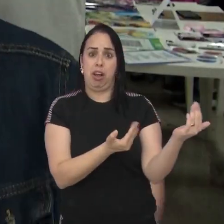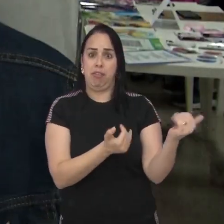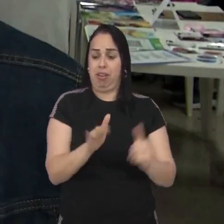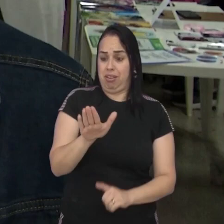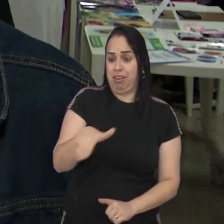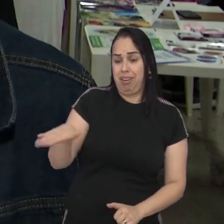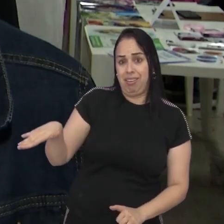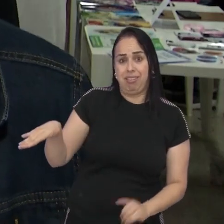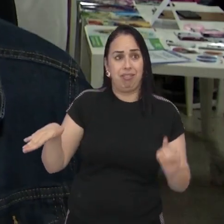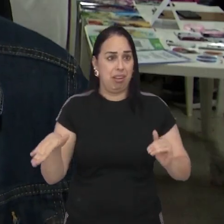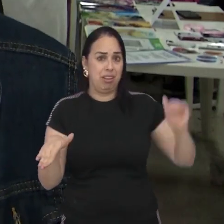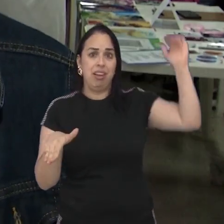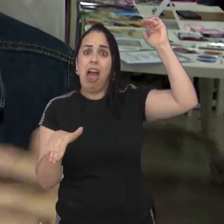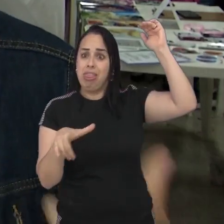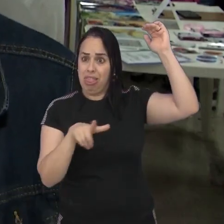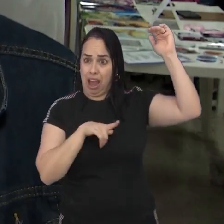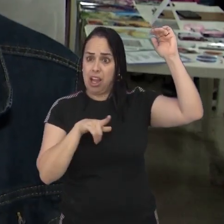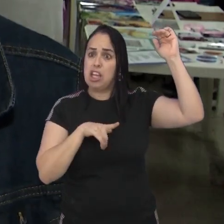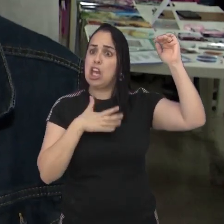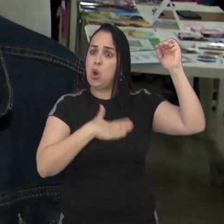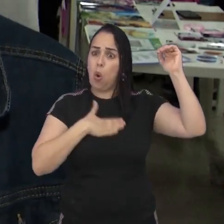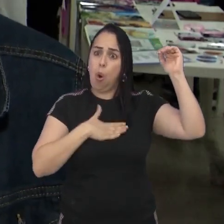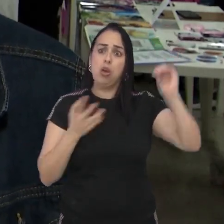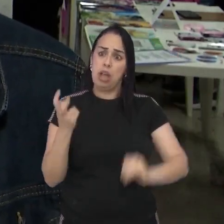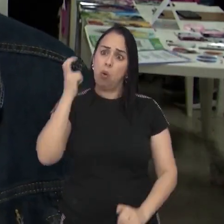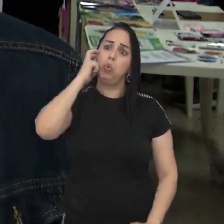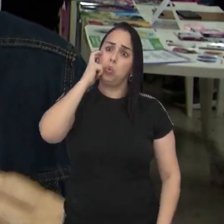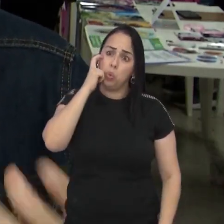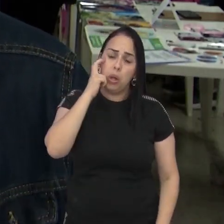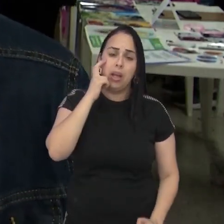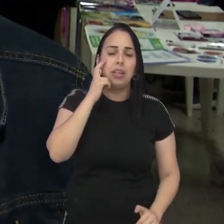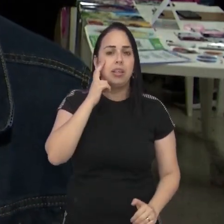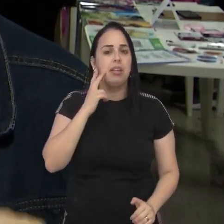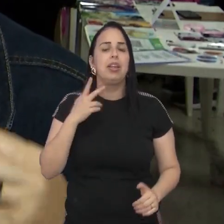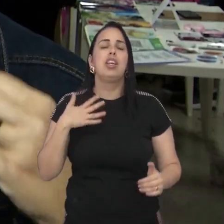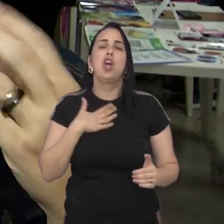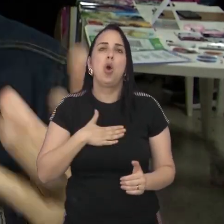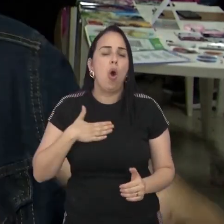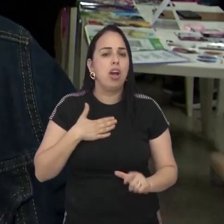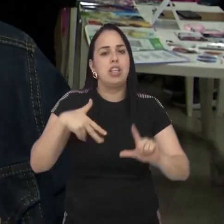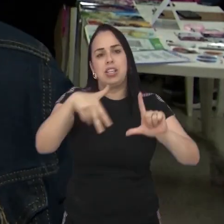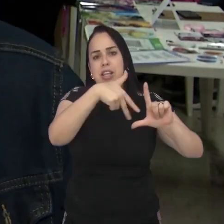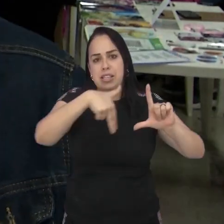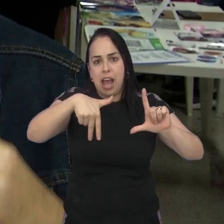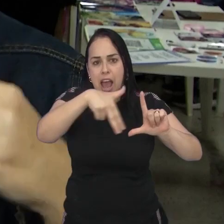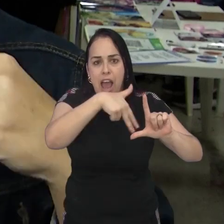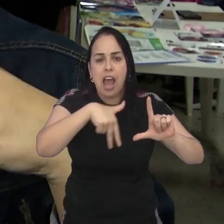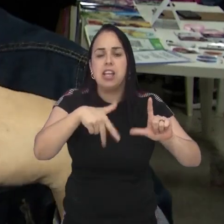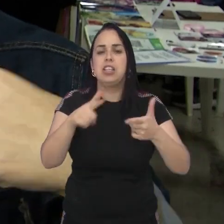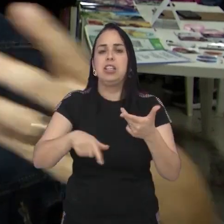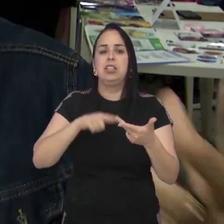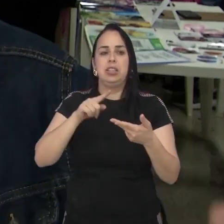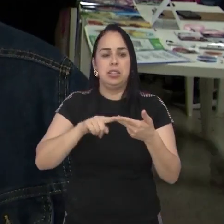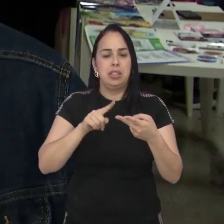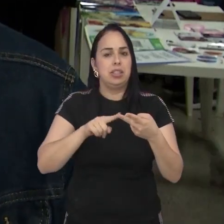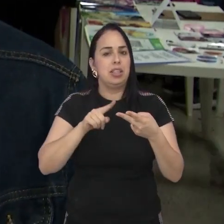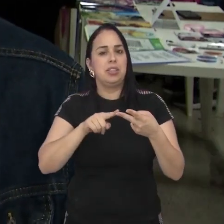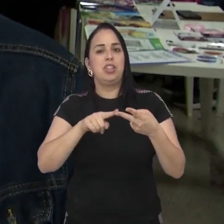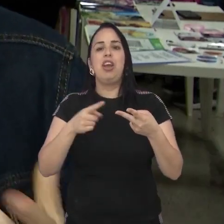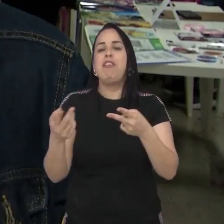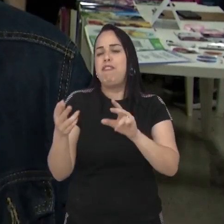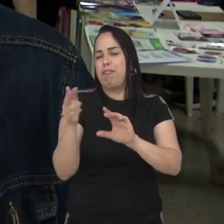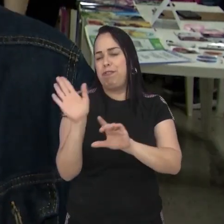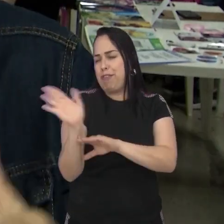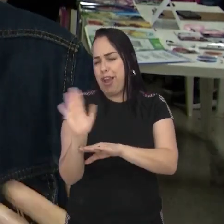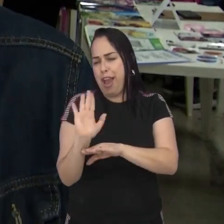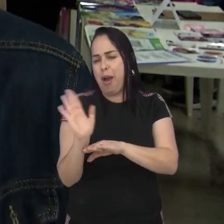tem criança, tem adulto que gosta dessa cultura, né? Que curte anime, que curte os jogos, que curte os